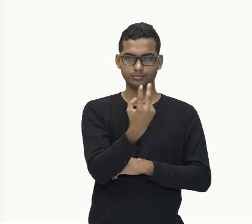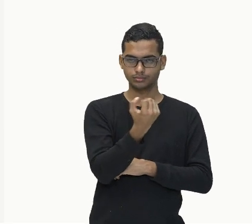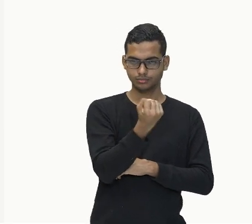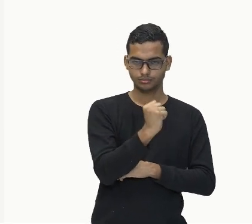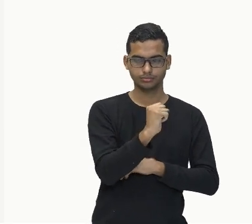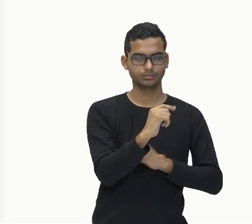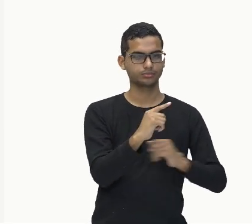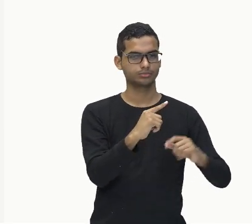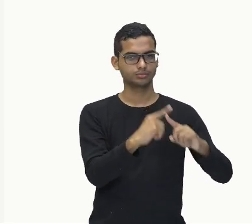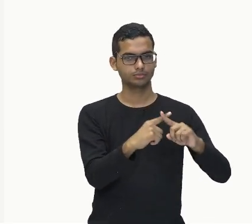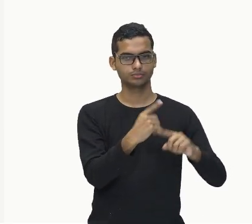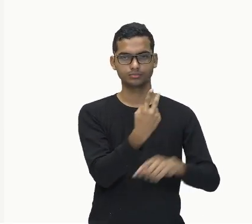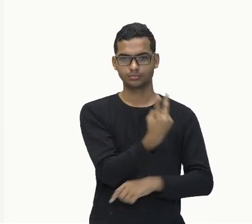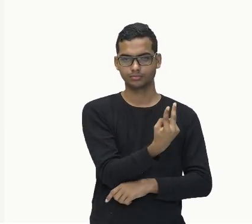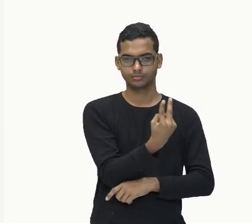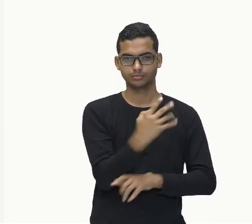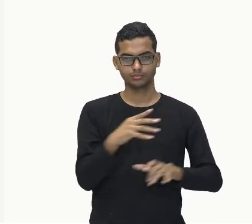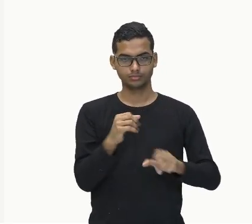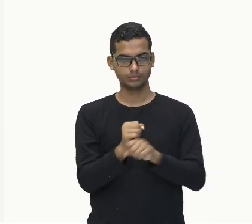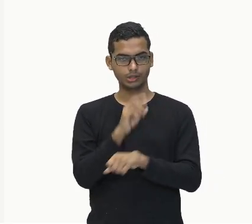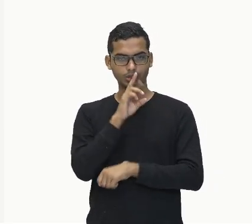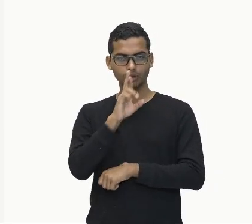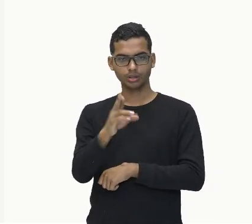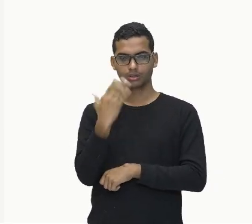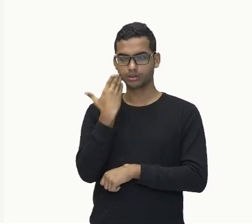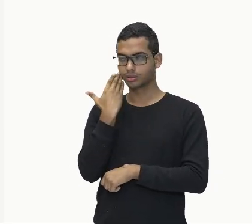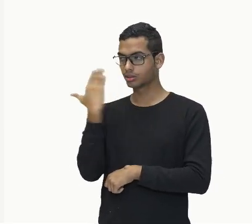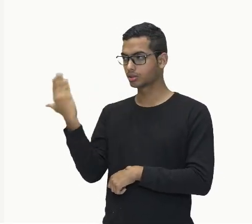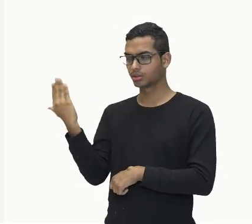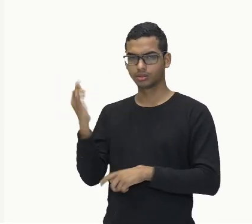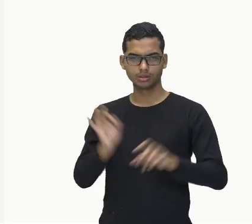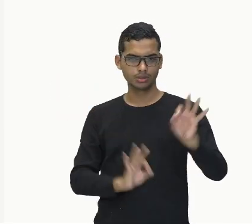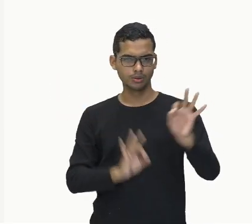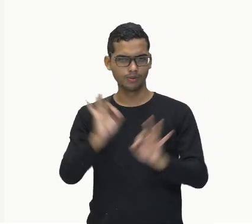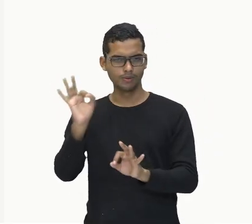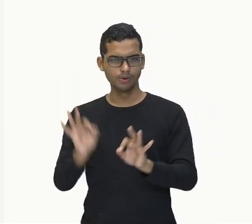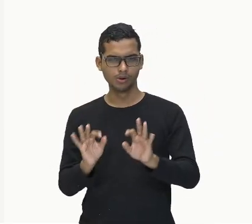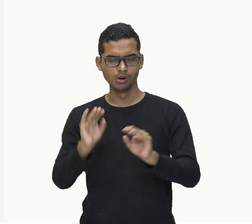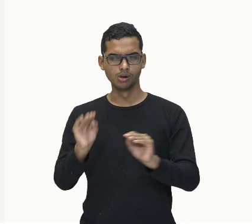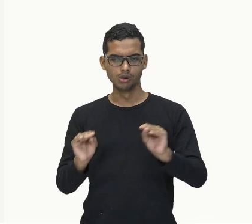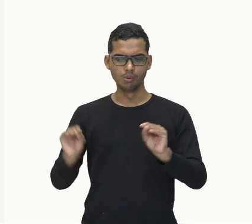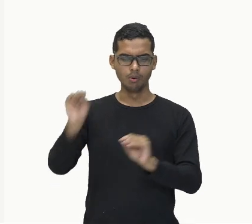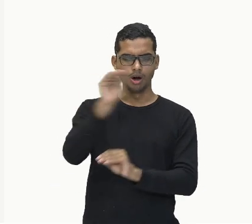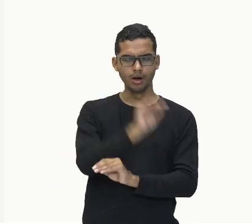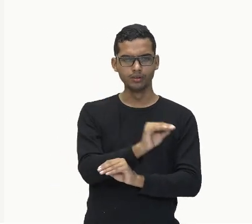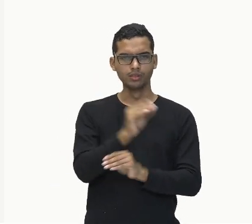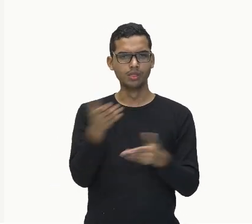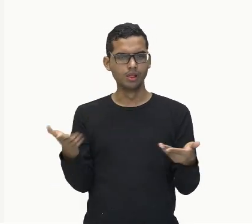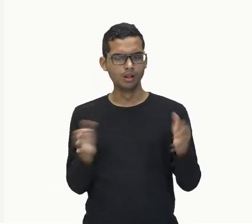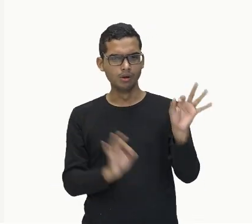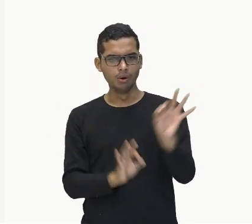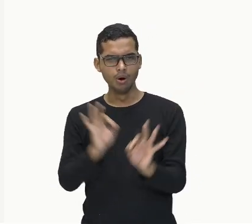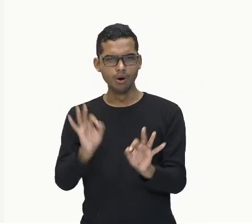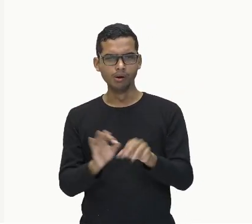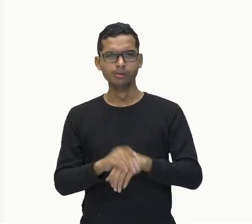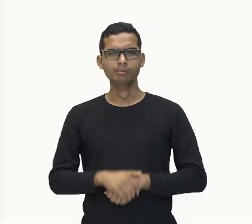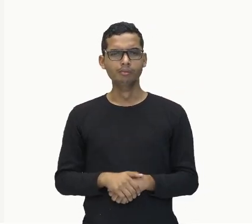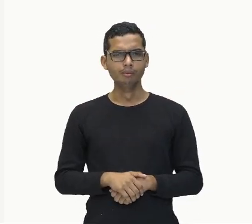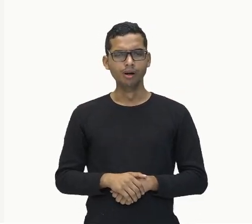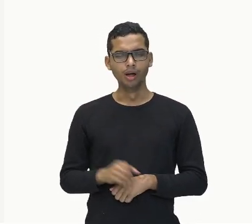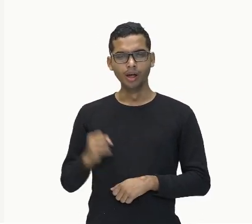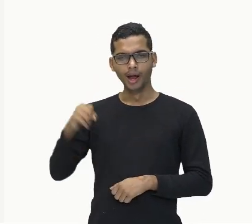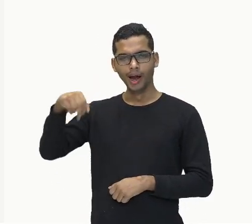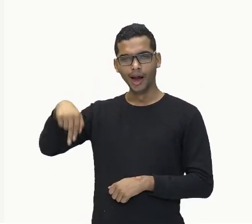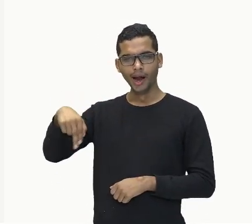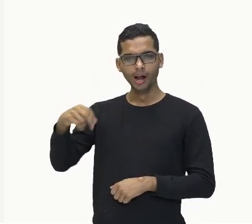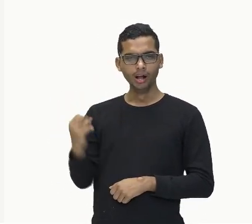2 é 56. Aí, a gente passa ele aqui para o primeiro membro, ele vem negativo, e a gente iguala a 0. E observem